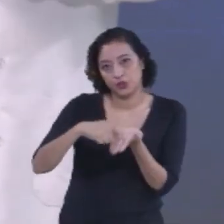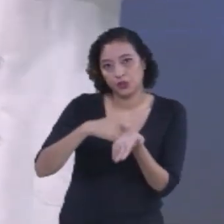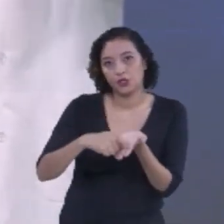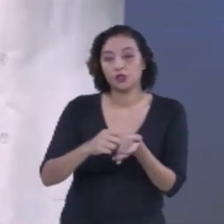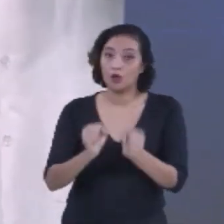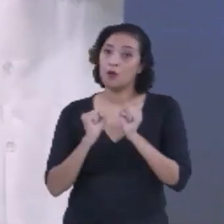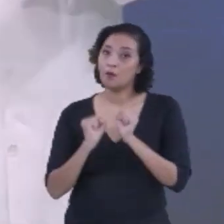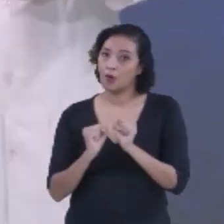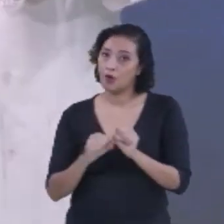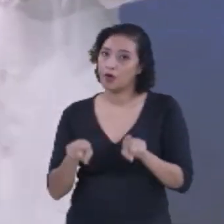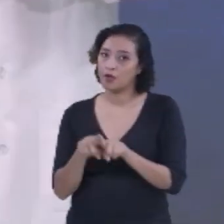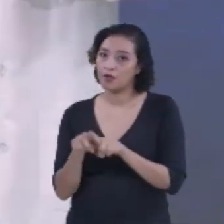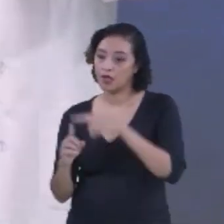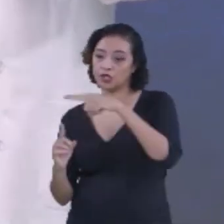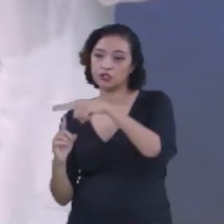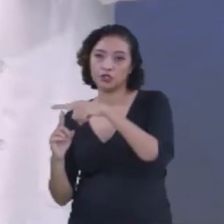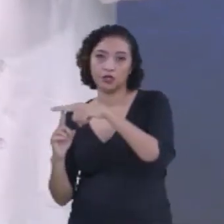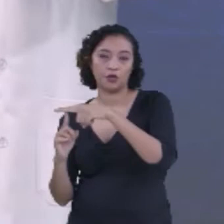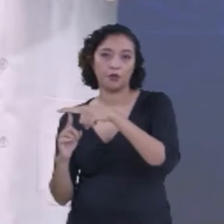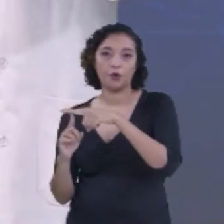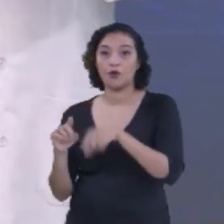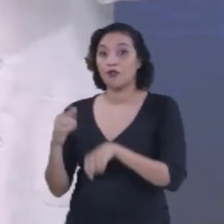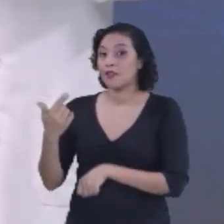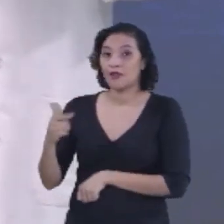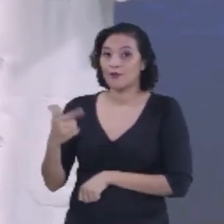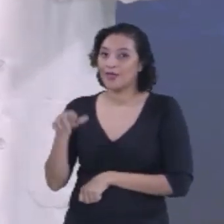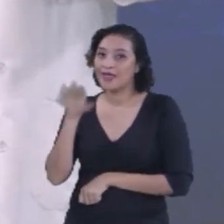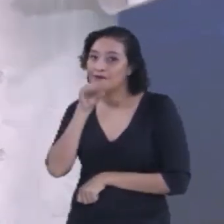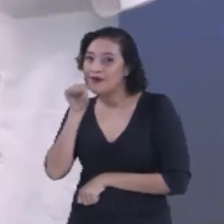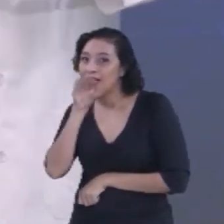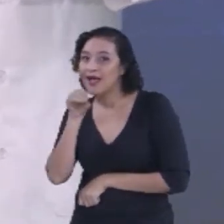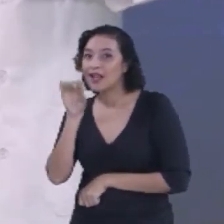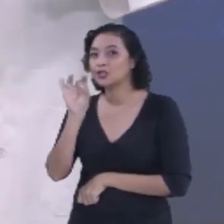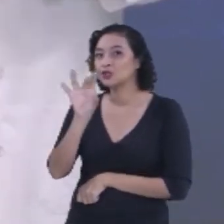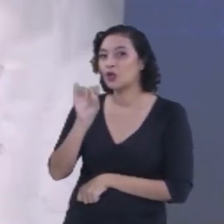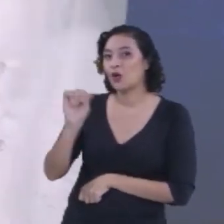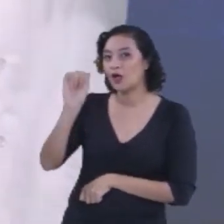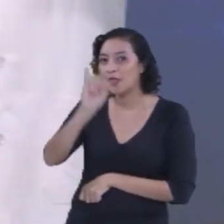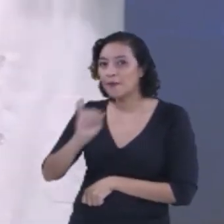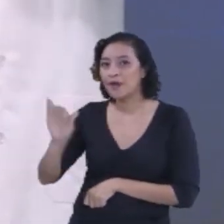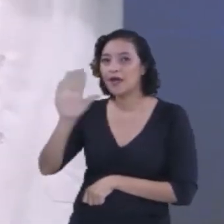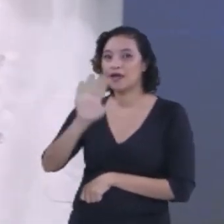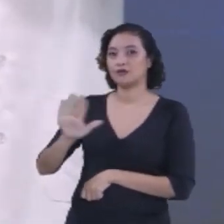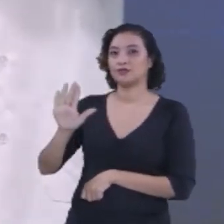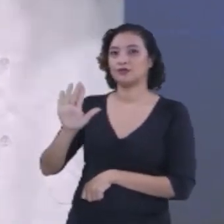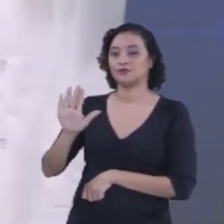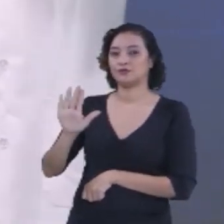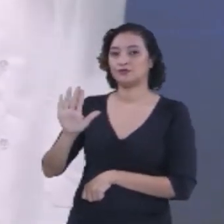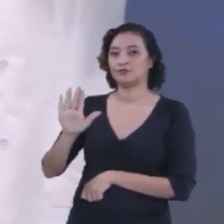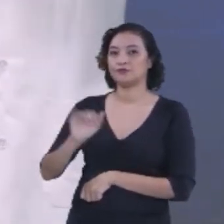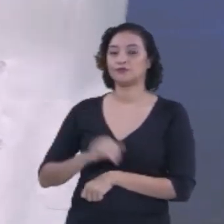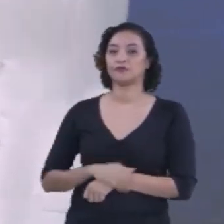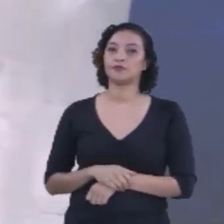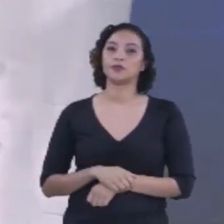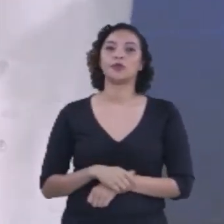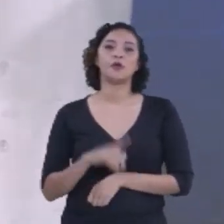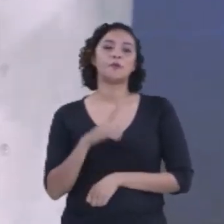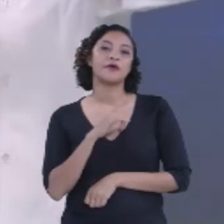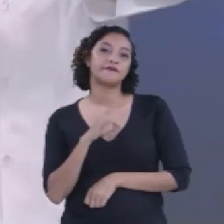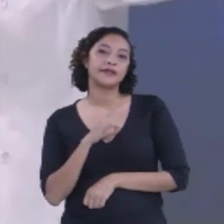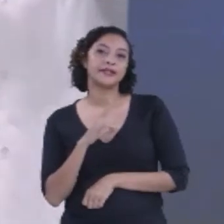no caso, um não verbal, quando nós temos apenas imagens. Mas aí nós vamos ter, no caso,